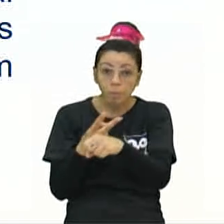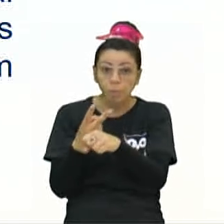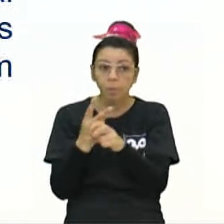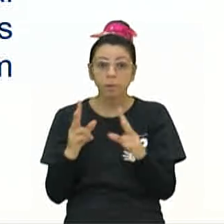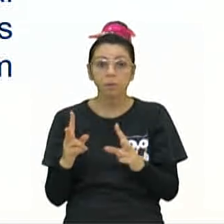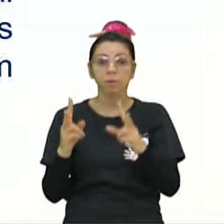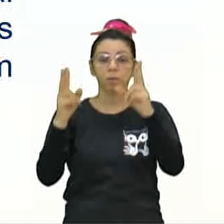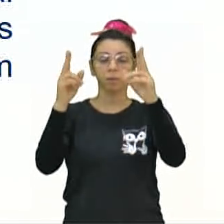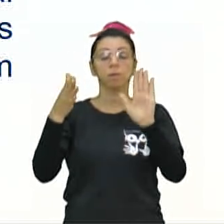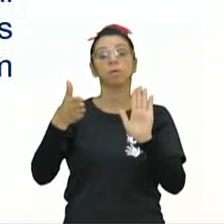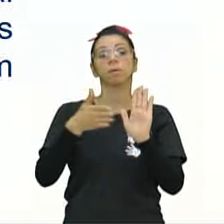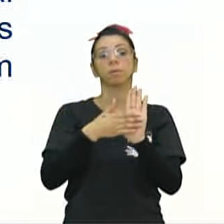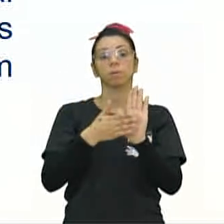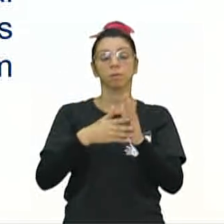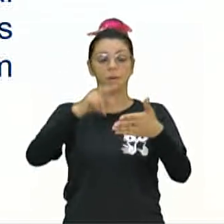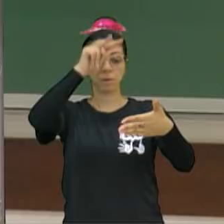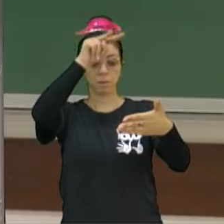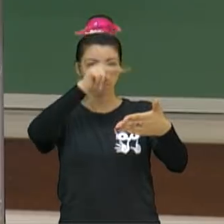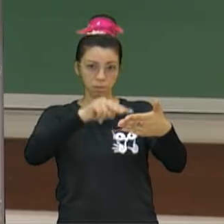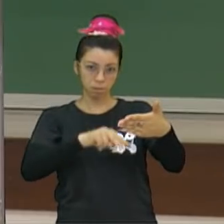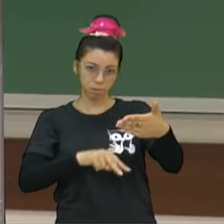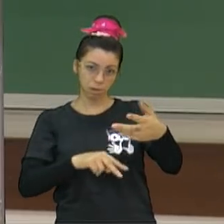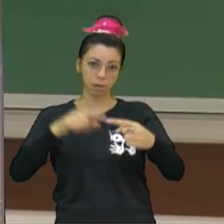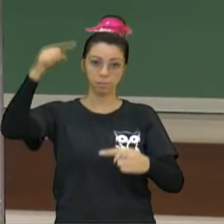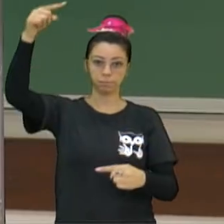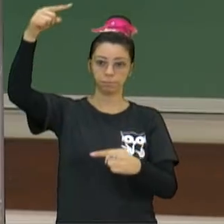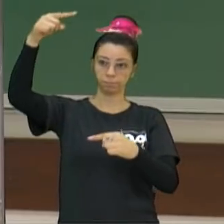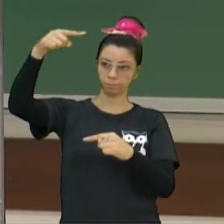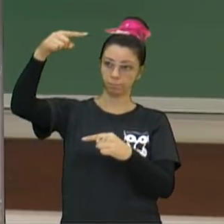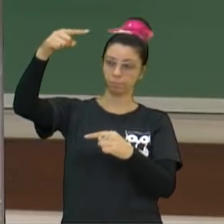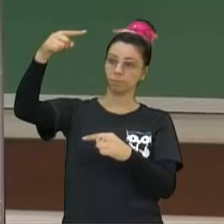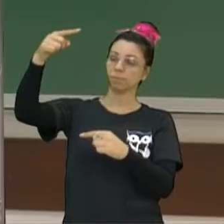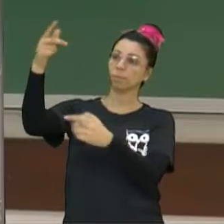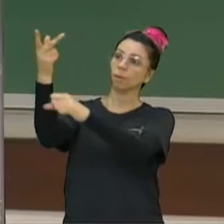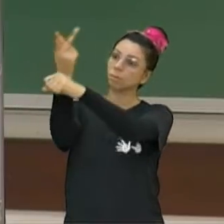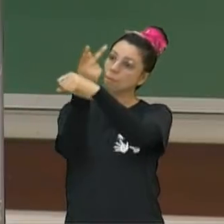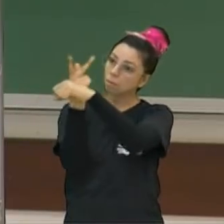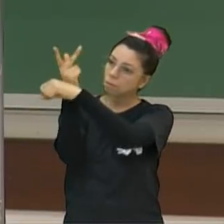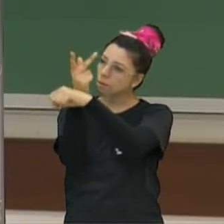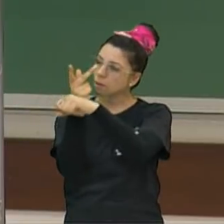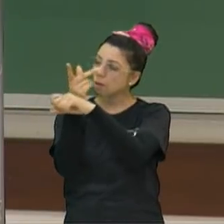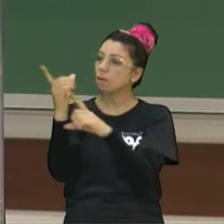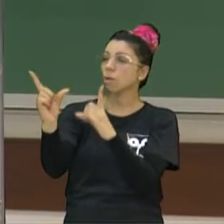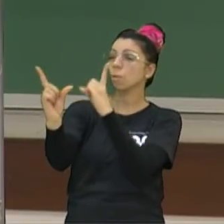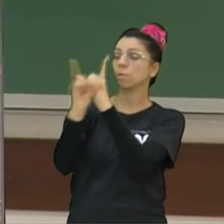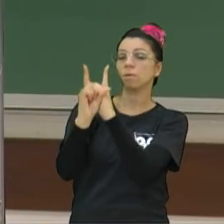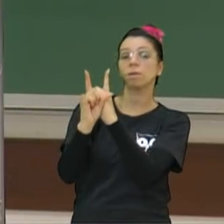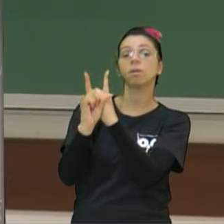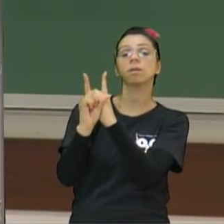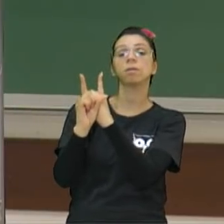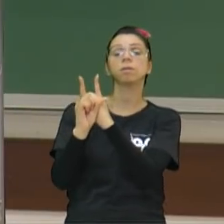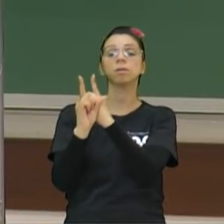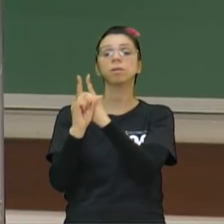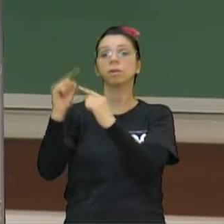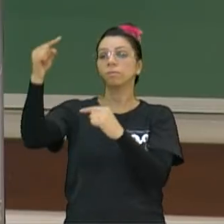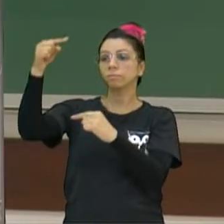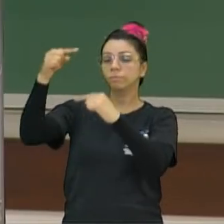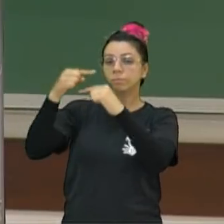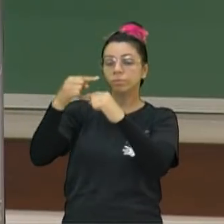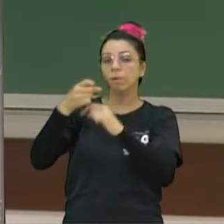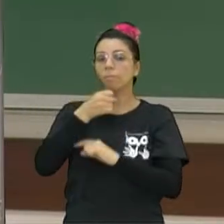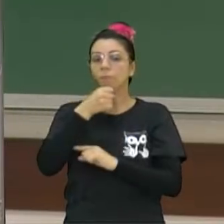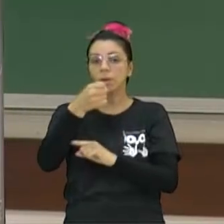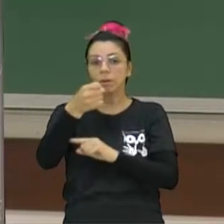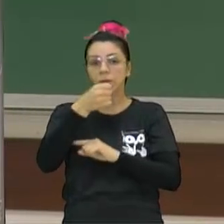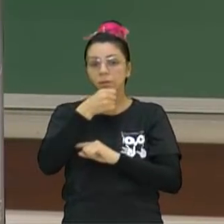a proposta é vocês lerem este fragmento do depoimento e localizar em que momentos que existem essas micronarrativas, né?